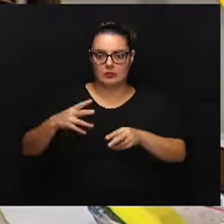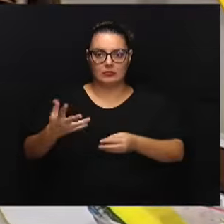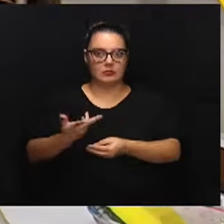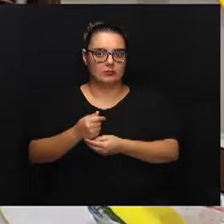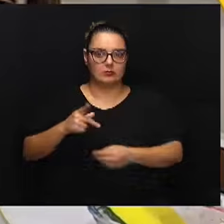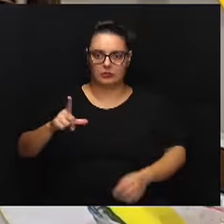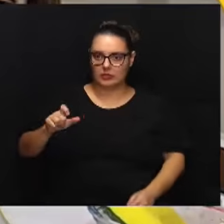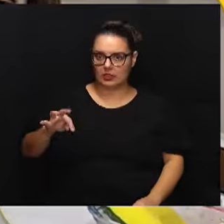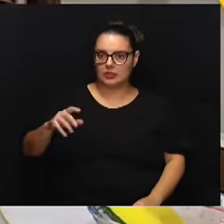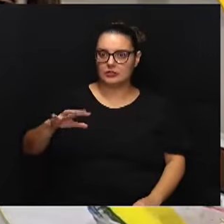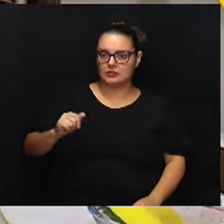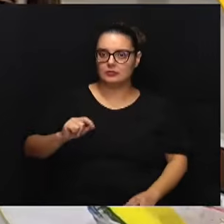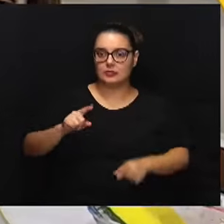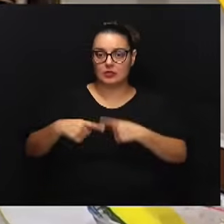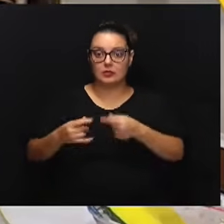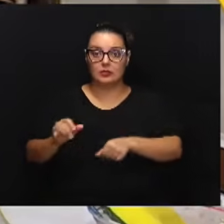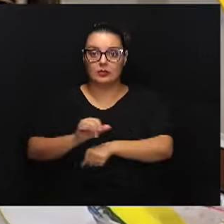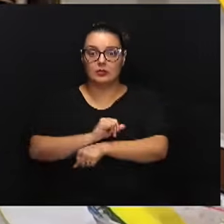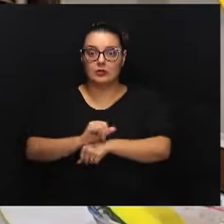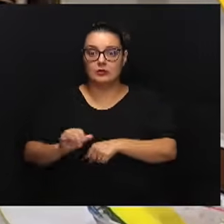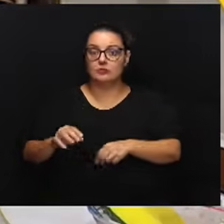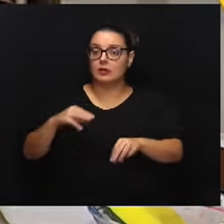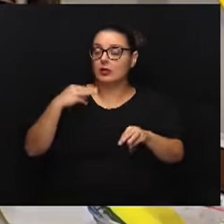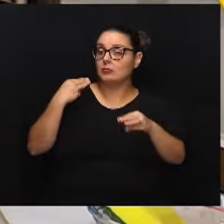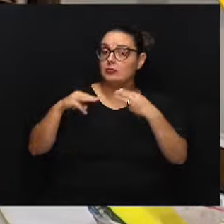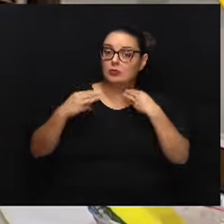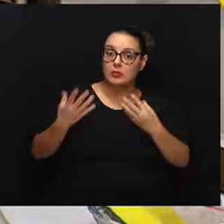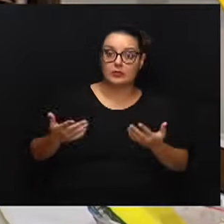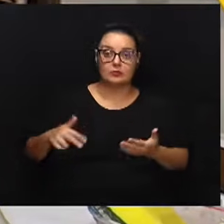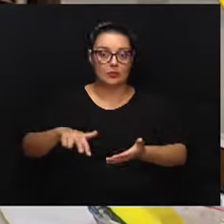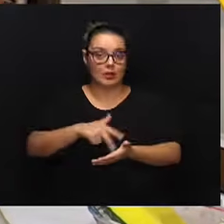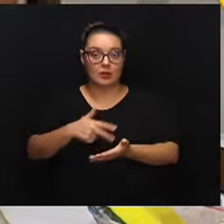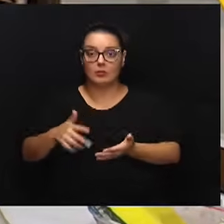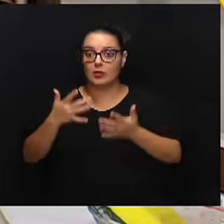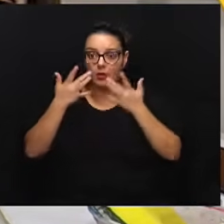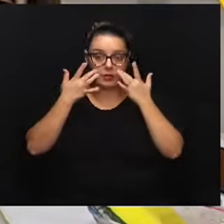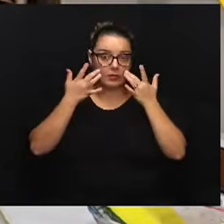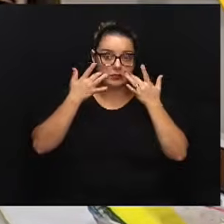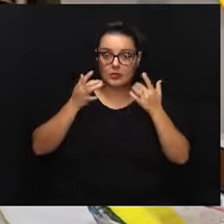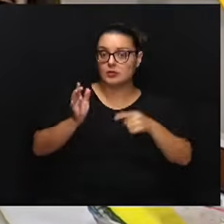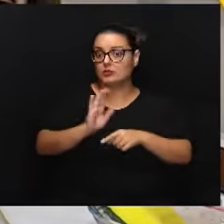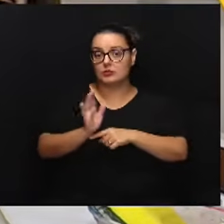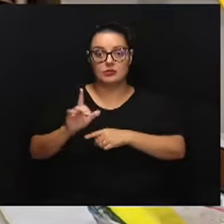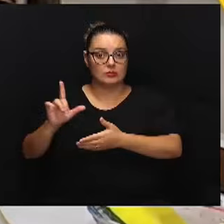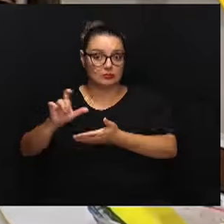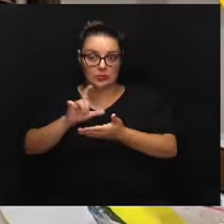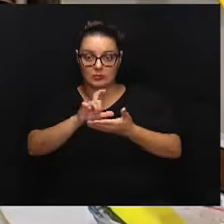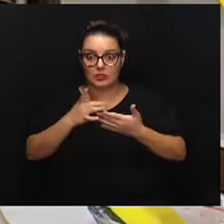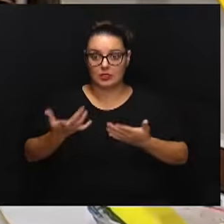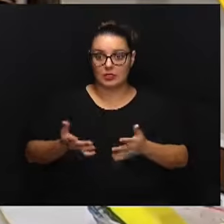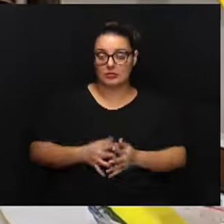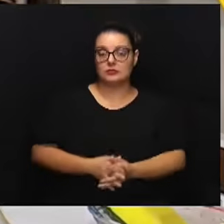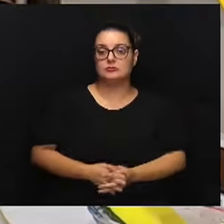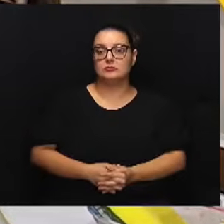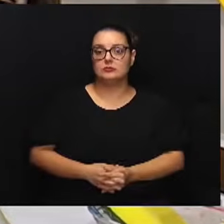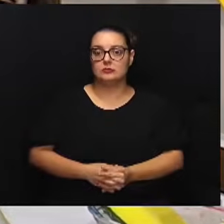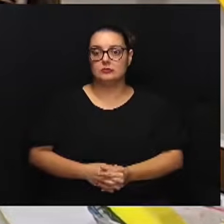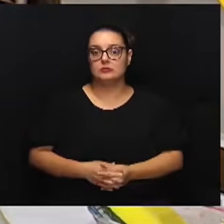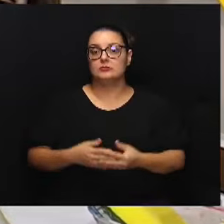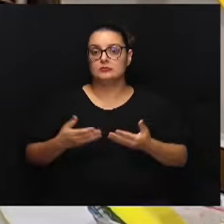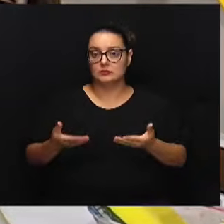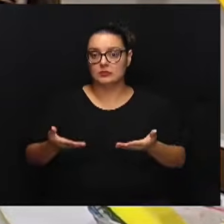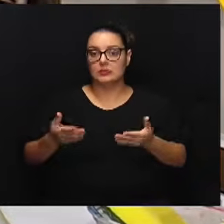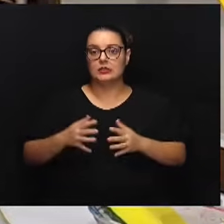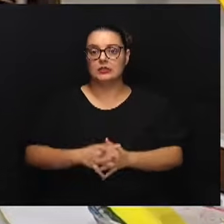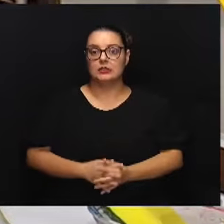ser em outras ferramentas artísticas como a música, a dança, o teatro, o cinema, a fotografia. Mas aqui a gente